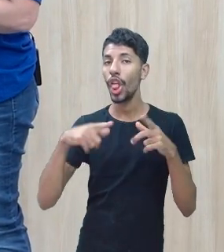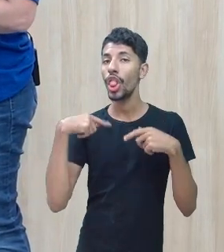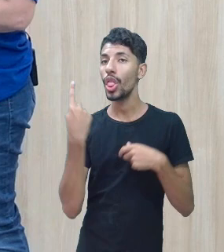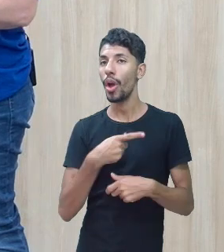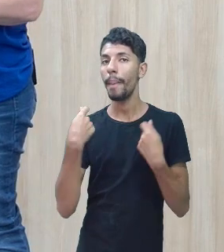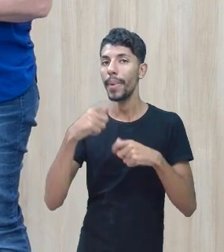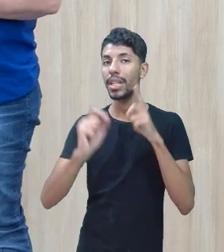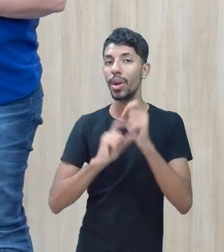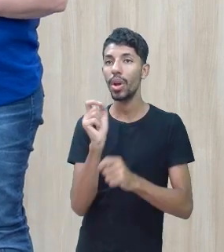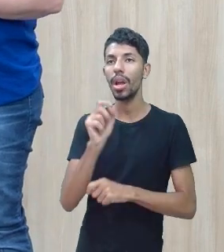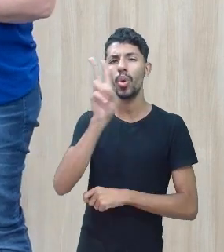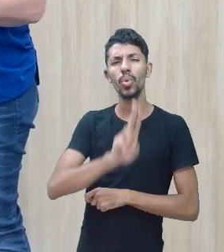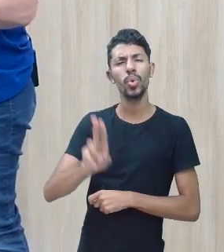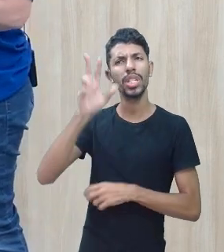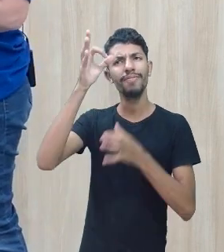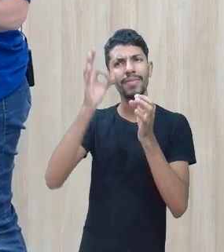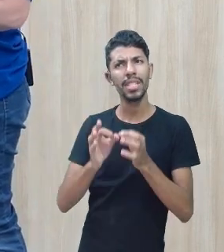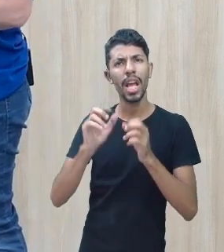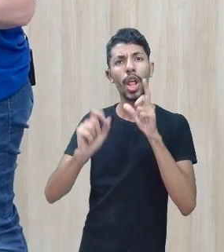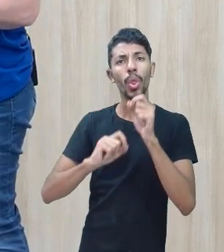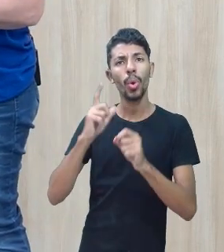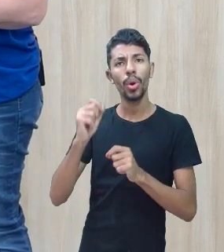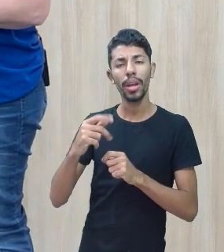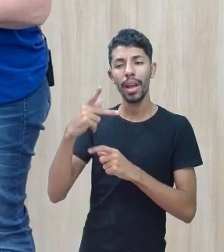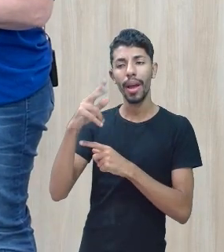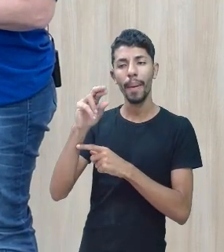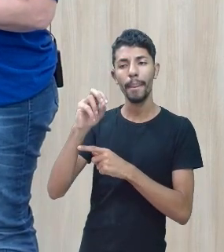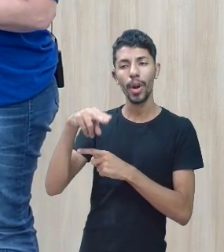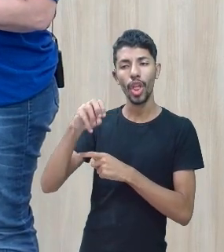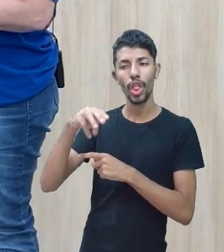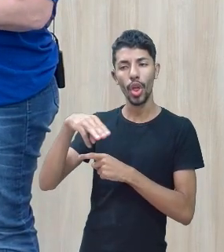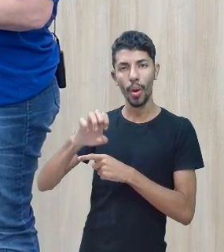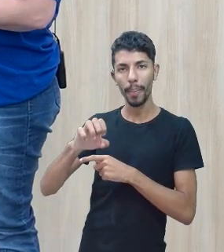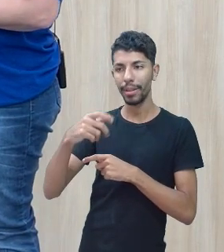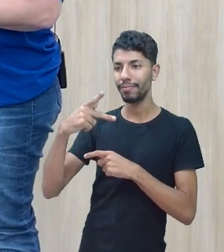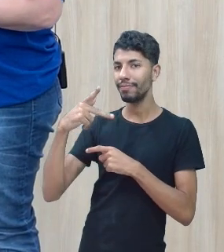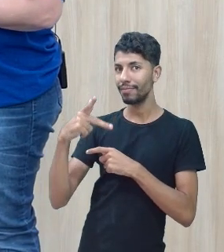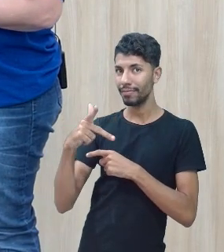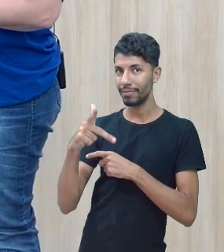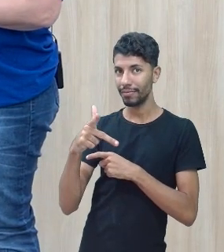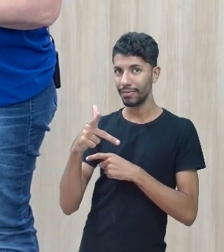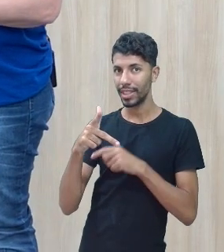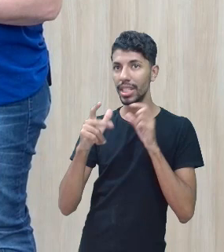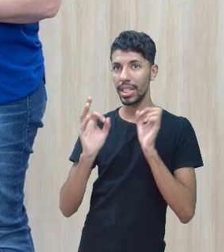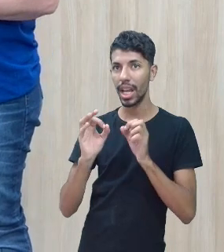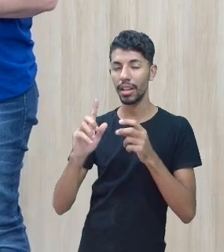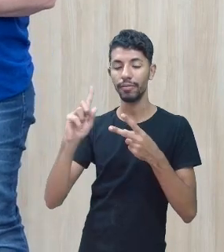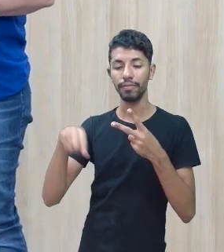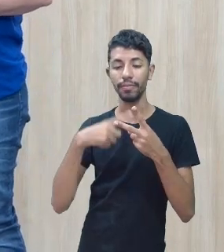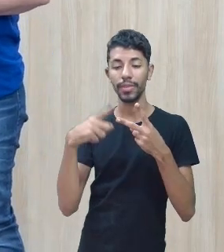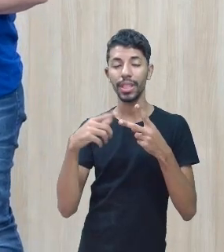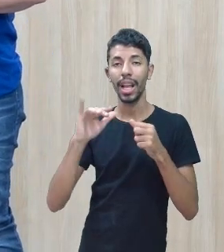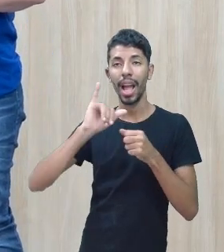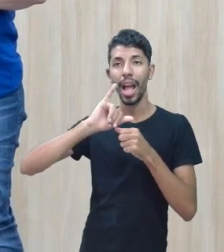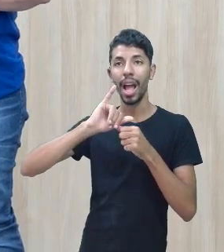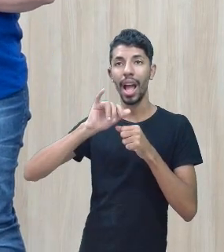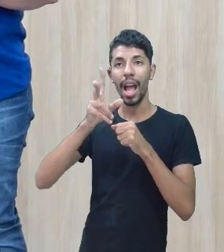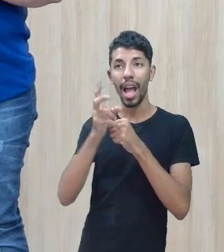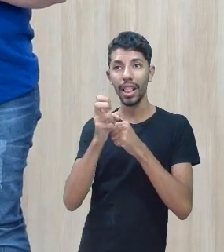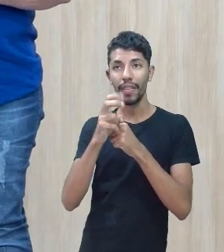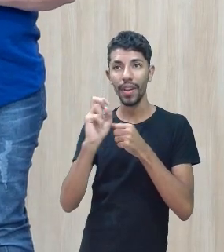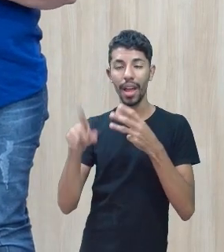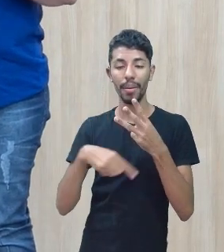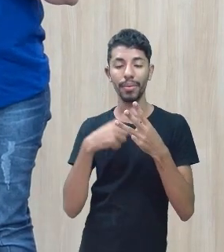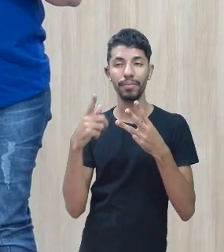os pronomes, os advérbios, as preposições e as conjunções.